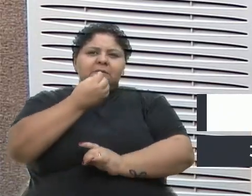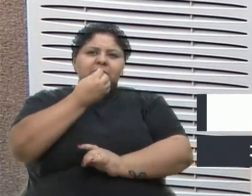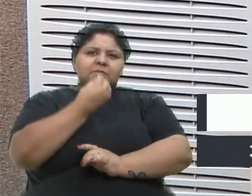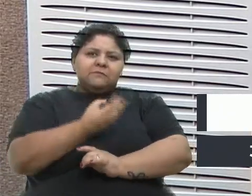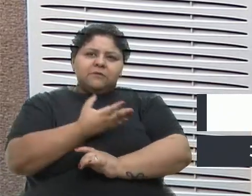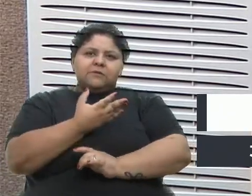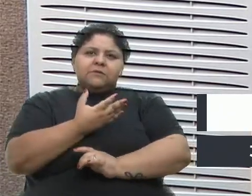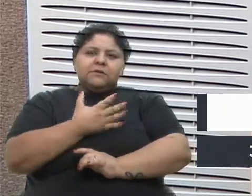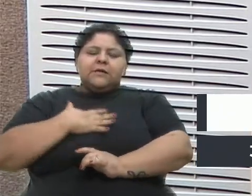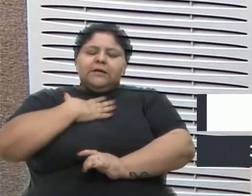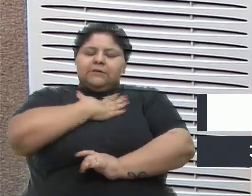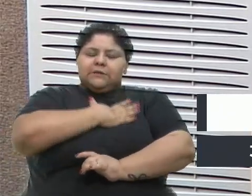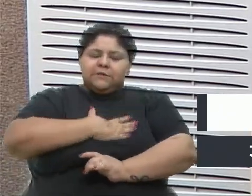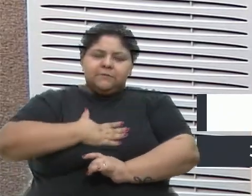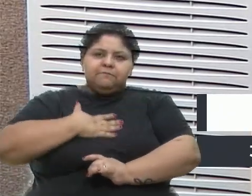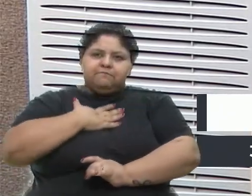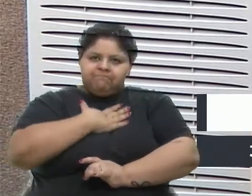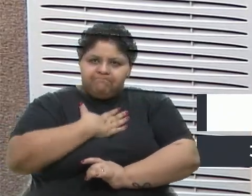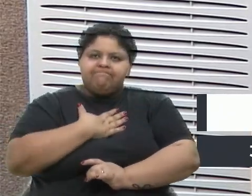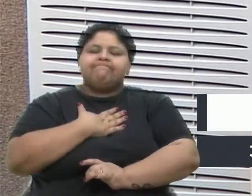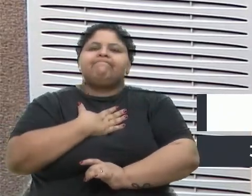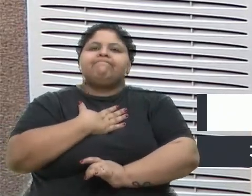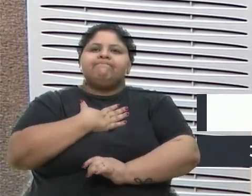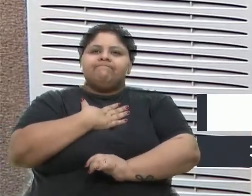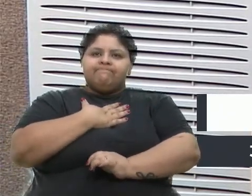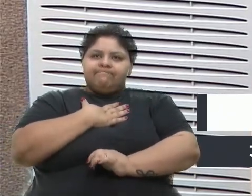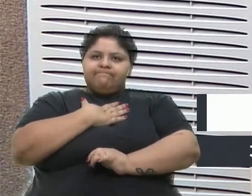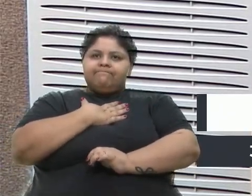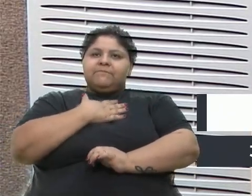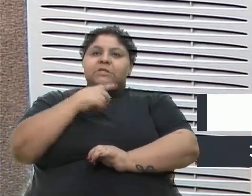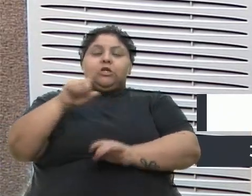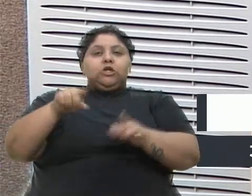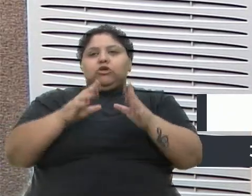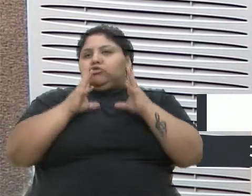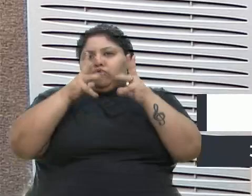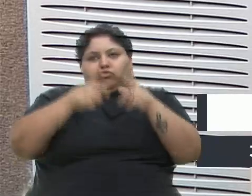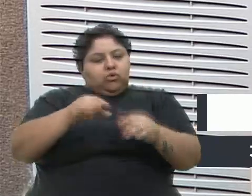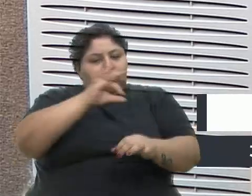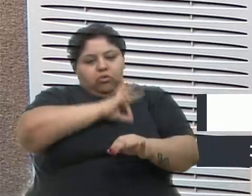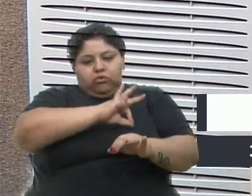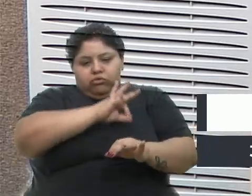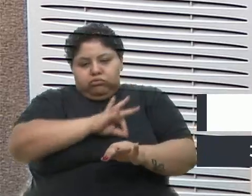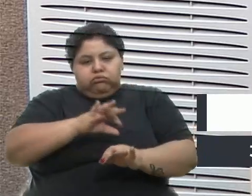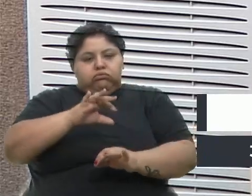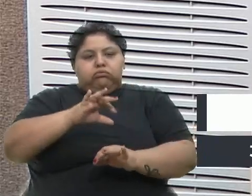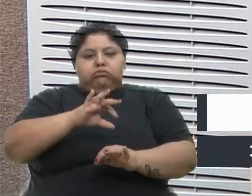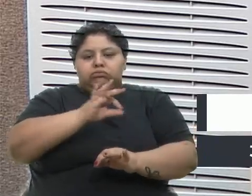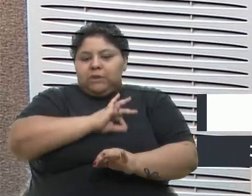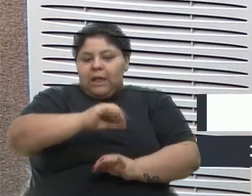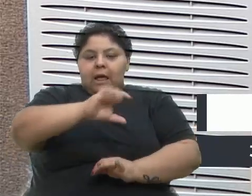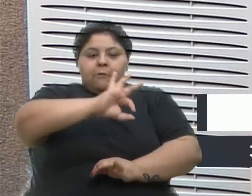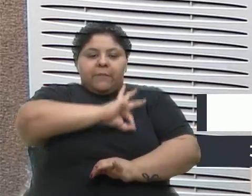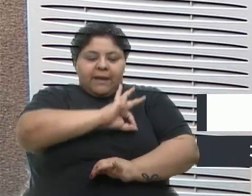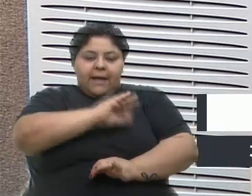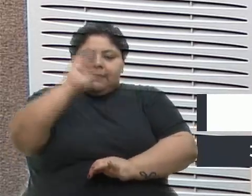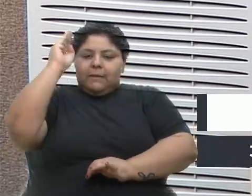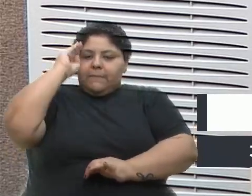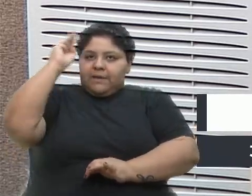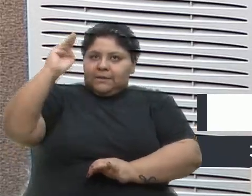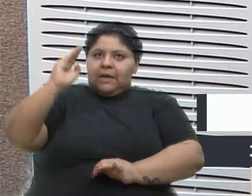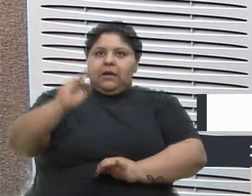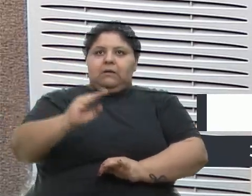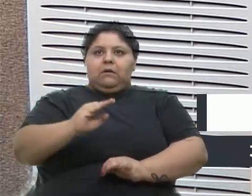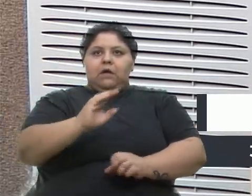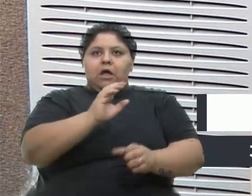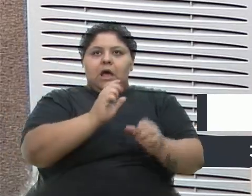que for questão de salário, de aumento, que envolva a Brigada Militar, Guarda Municipal, Corpo de Bombeiro, tudo que envolve